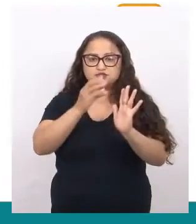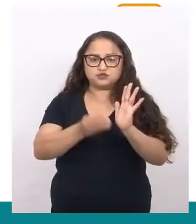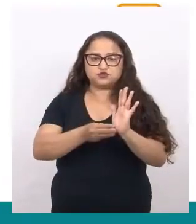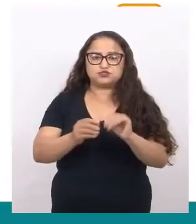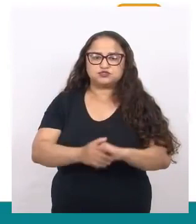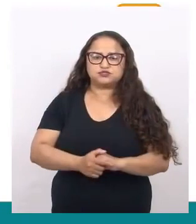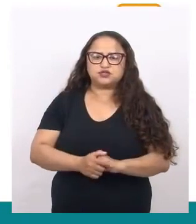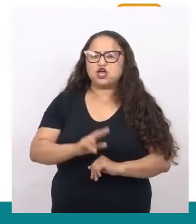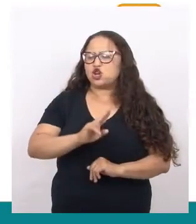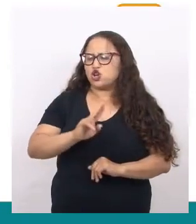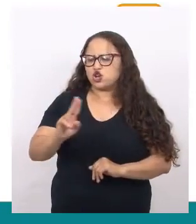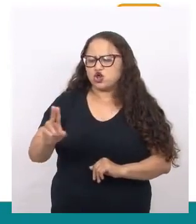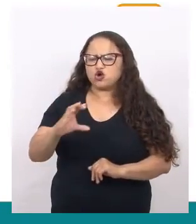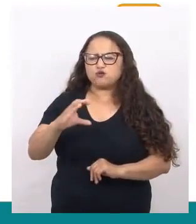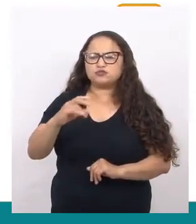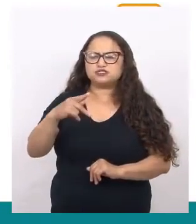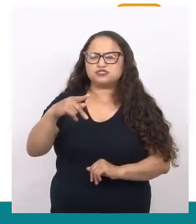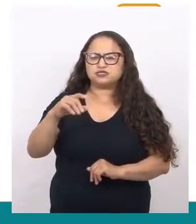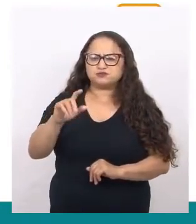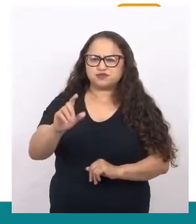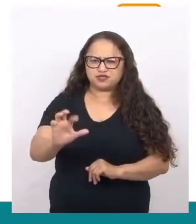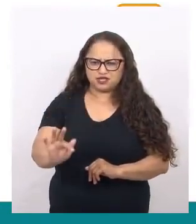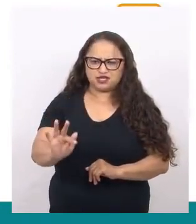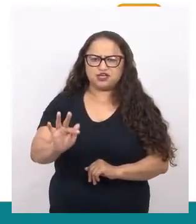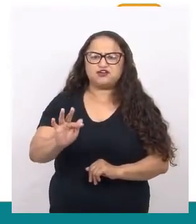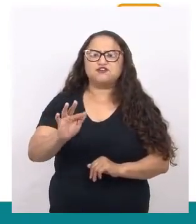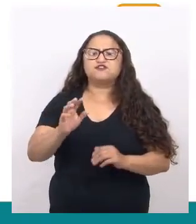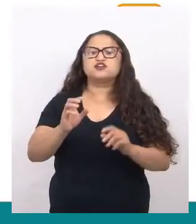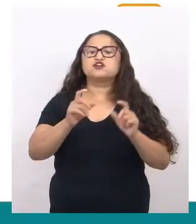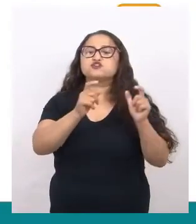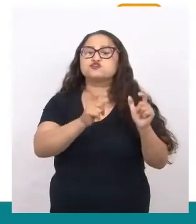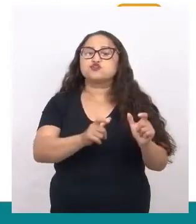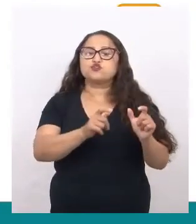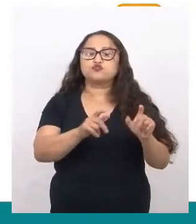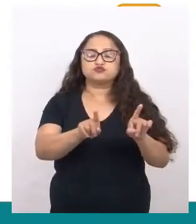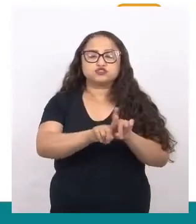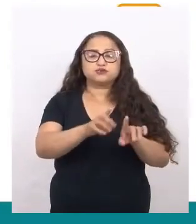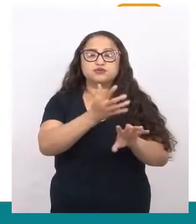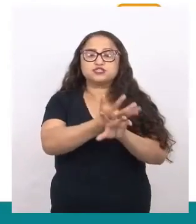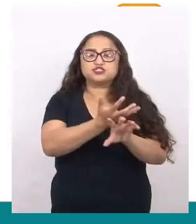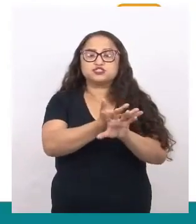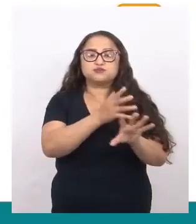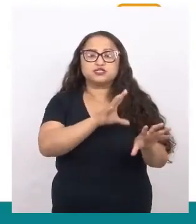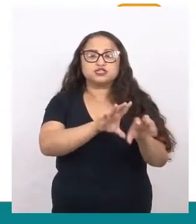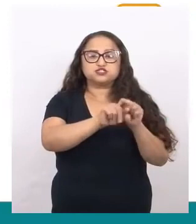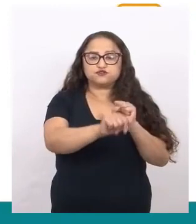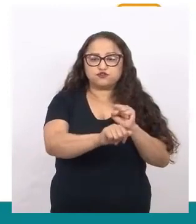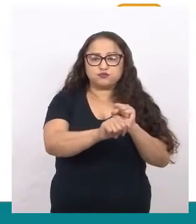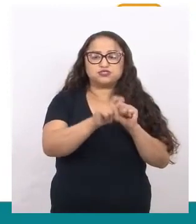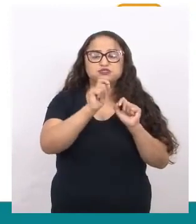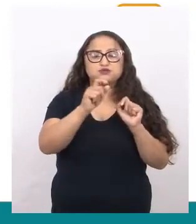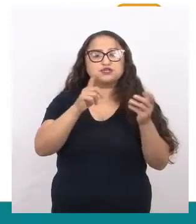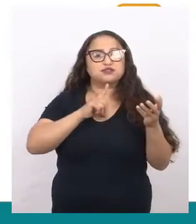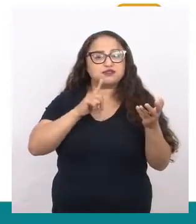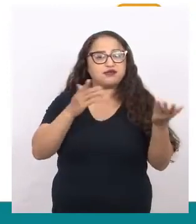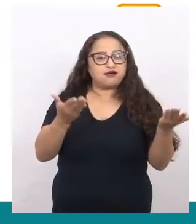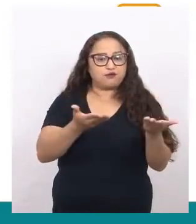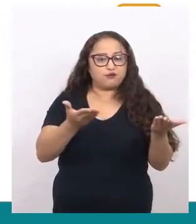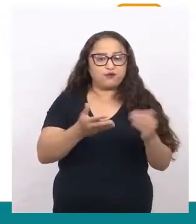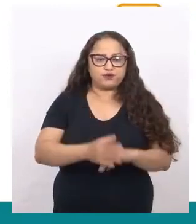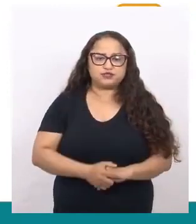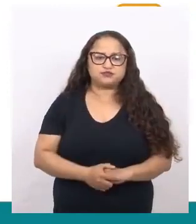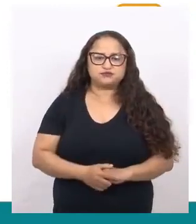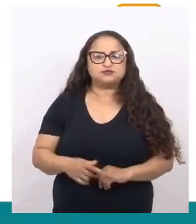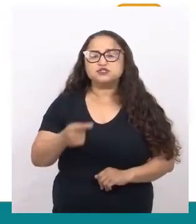aparece nome, CPF, DI, categoria, disciplina de concurso para aqueles que são efetivos agora, tá? E a